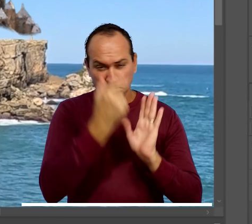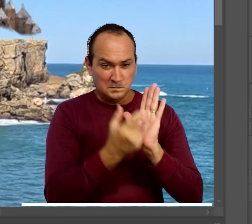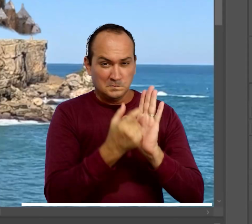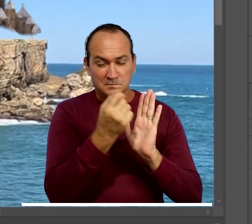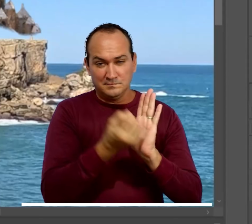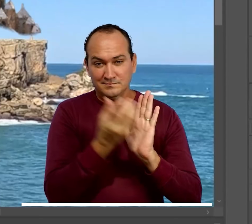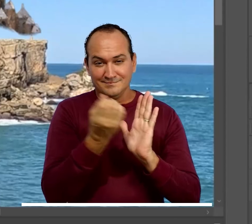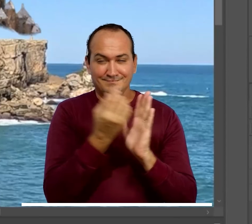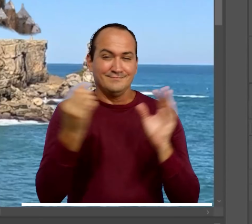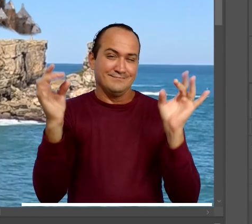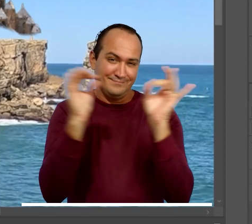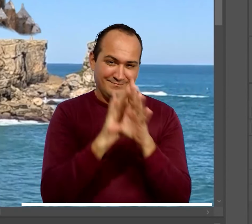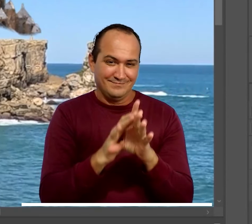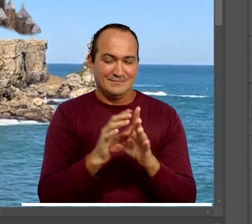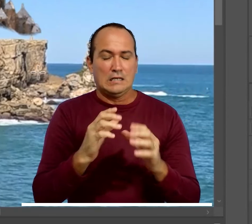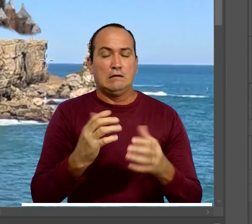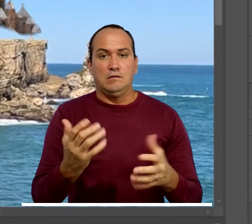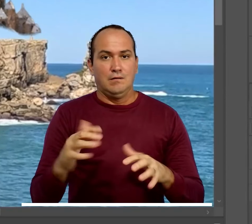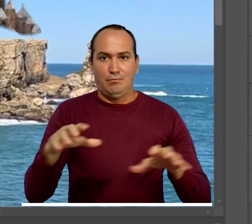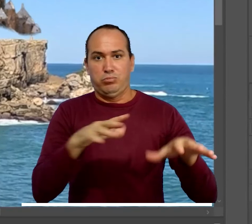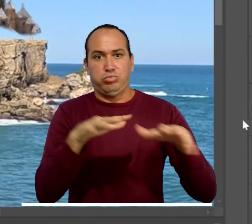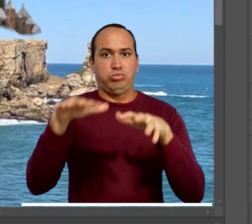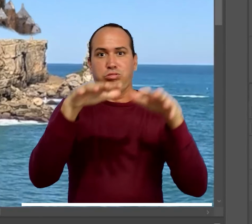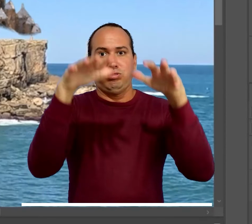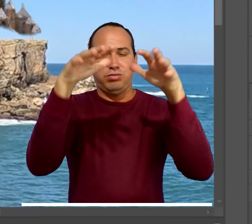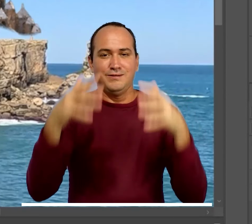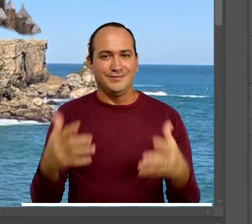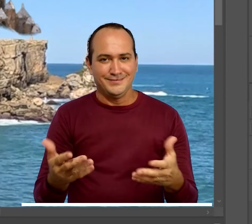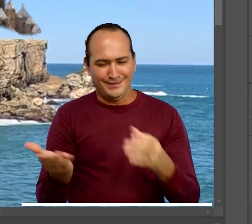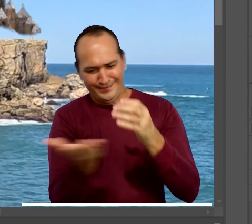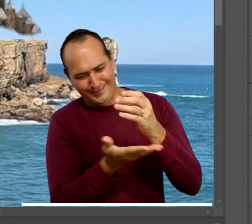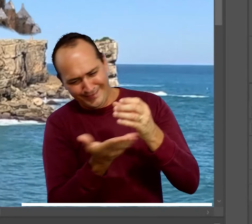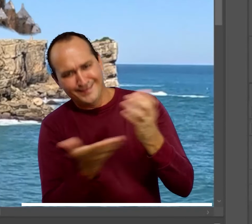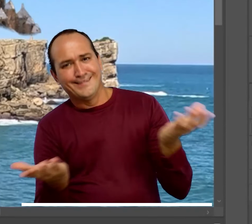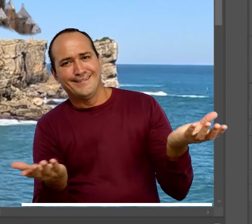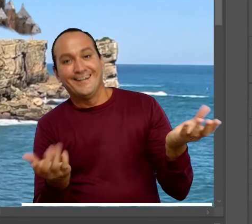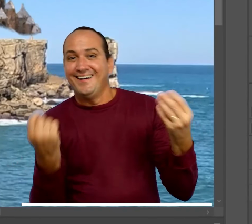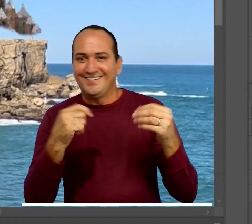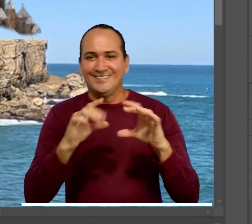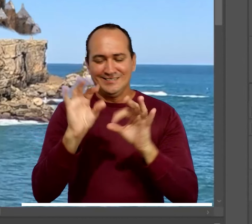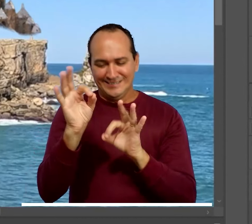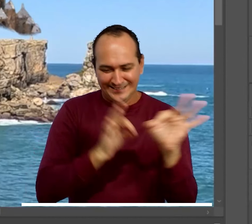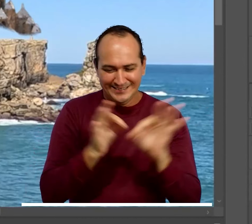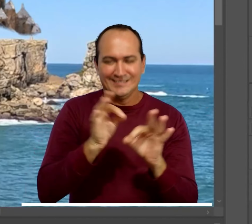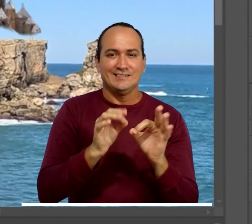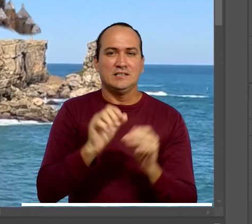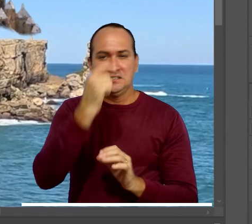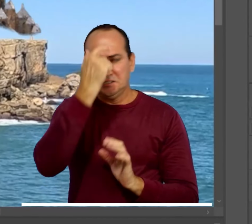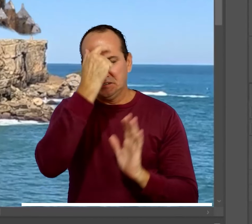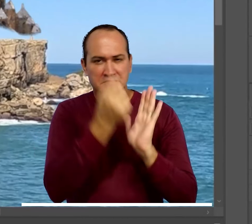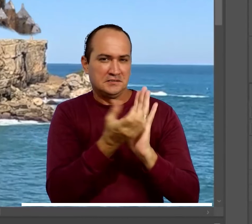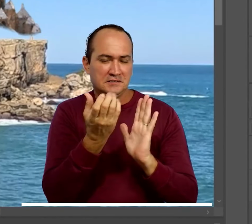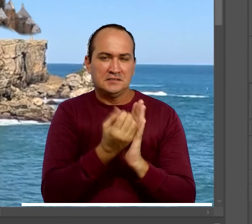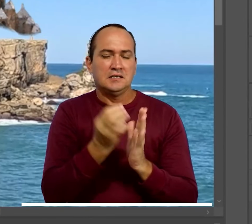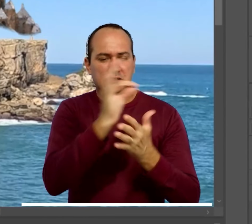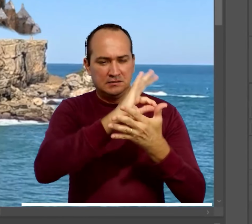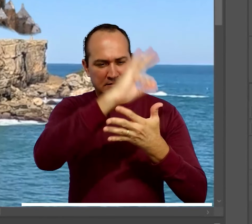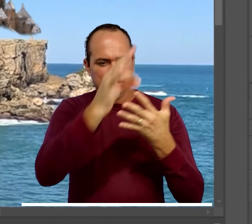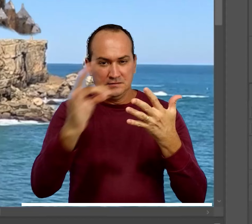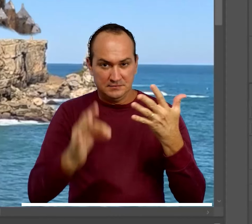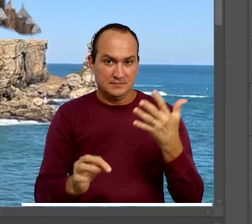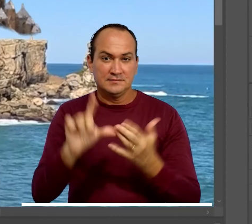eu acho que não faria muito sentido esse castelo voando aqui. Então vamos lá, eu vou pegar aqui alguma ferramenta, pode ser até a ferramenta de laço